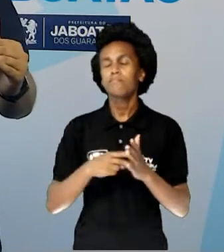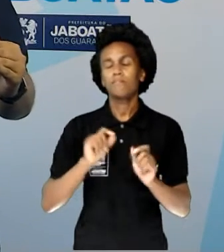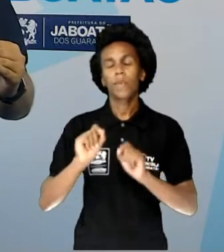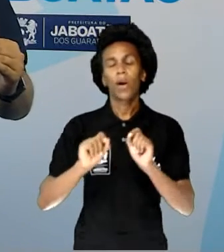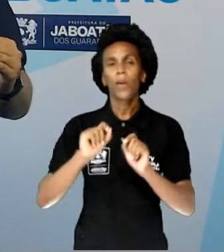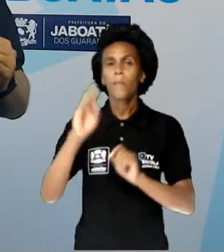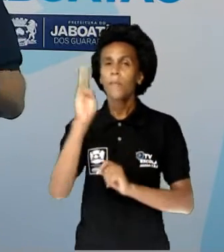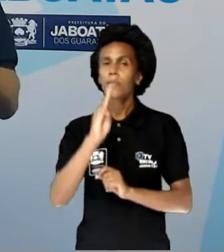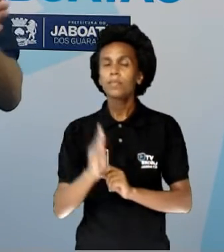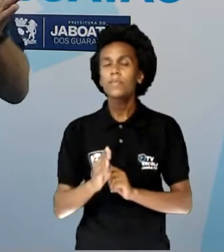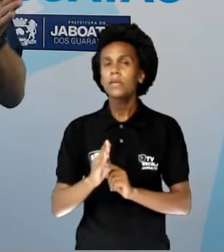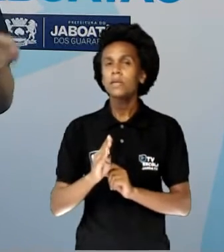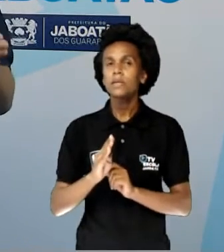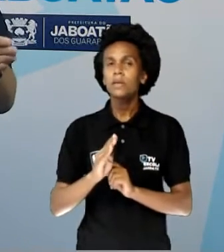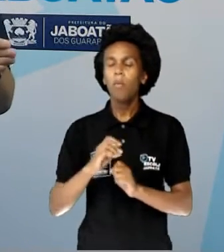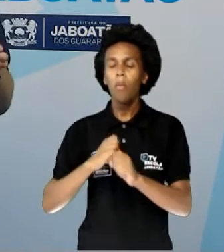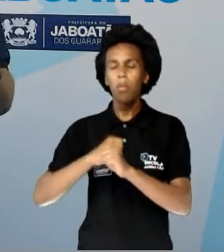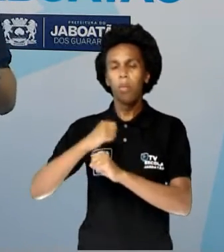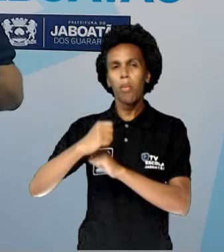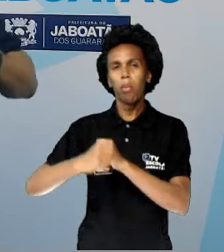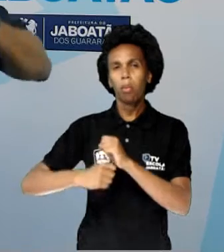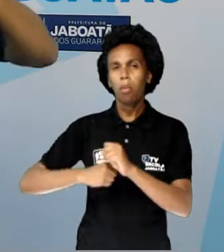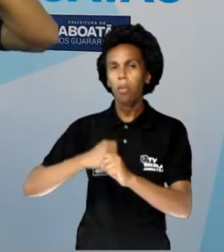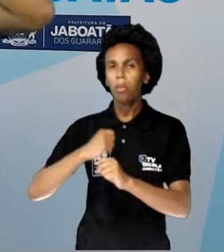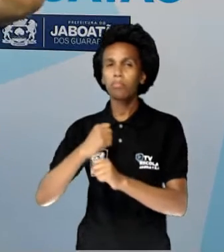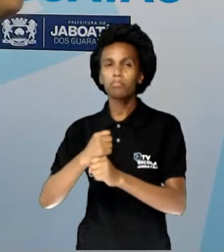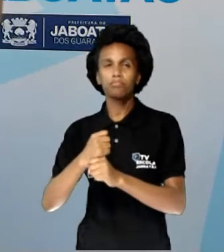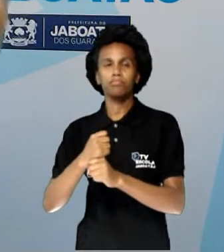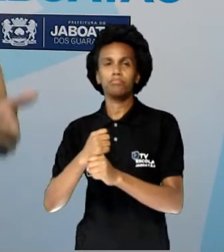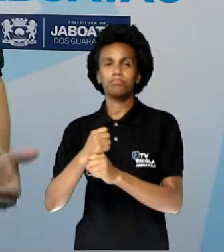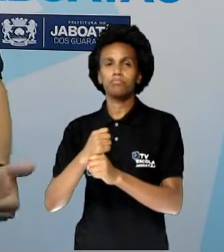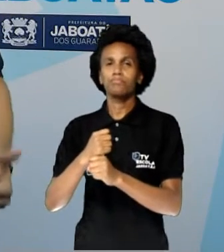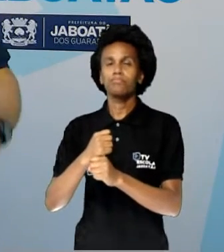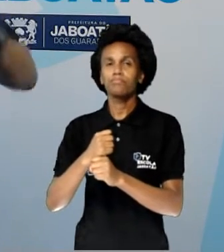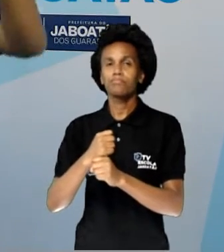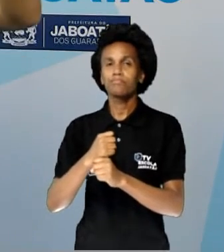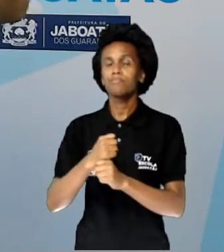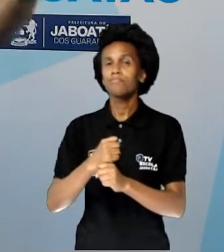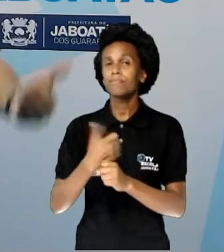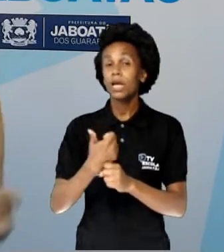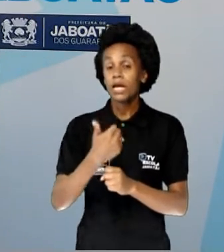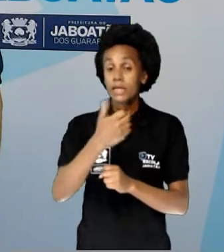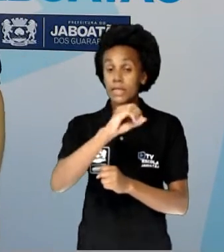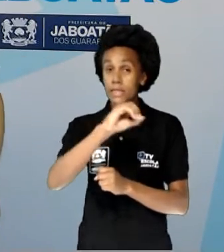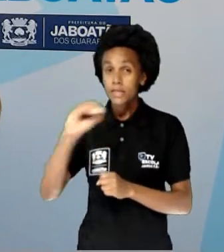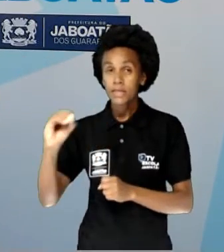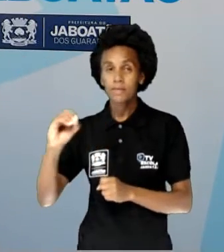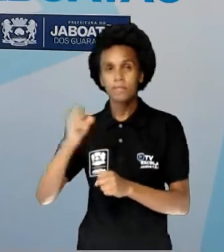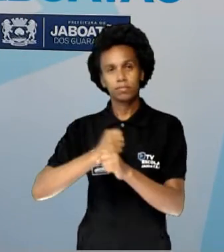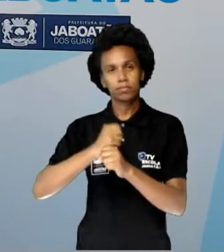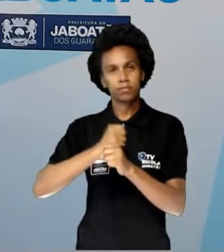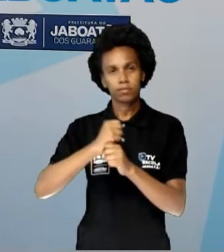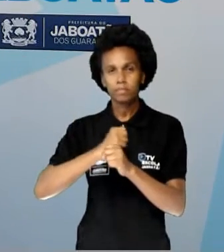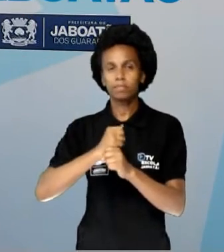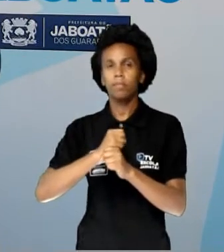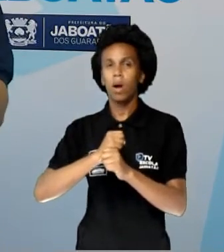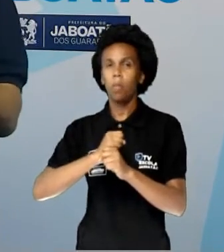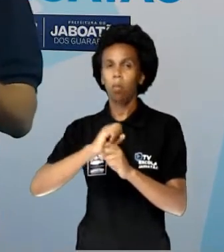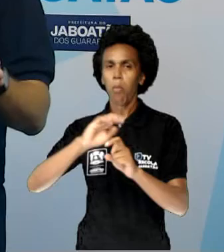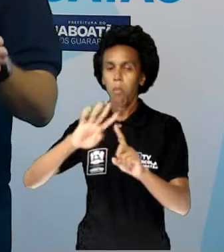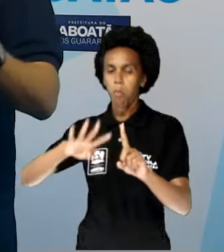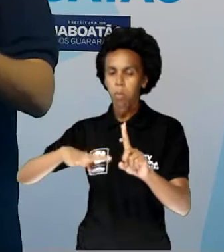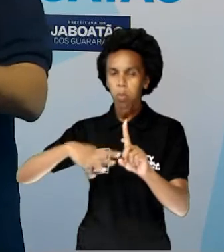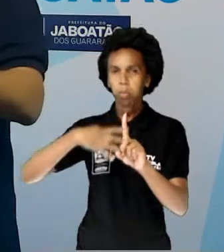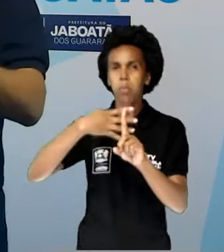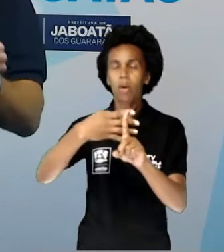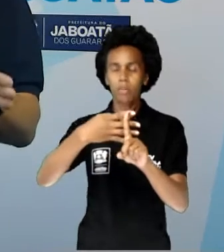de pessoas e em 100 anos o Brasil triplicou isso, quadruplicou isso. Ou seja, nós temos um